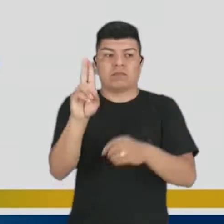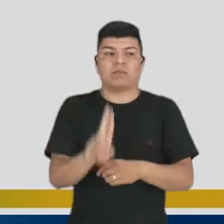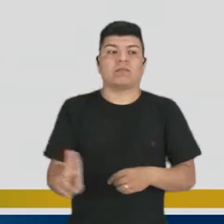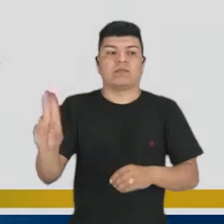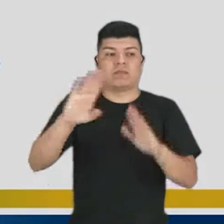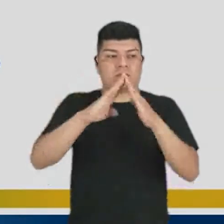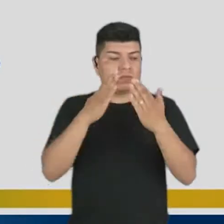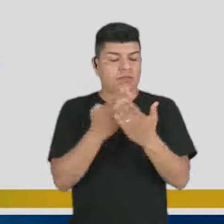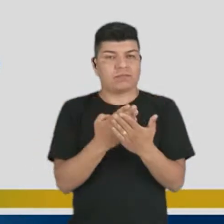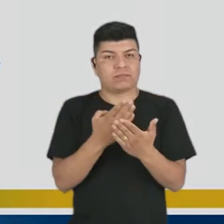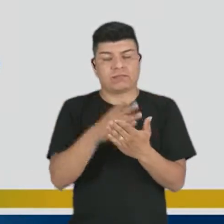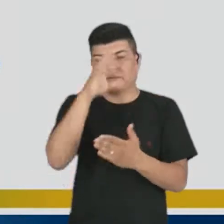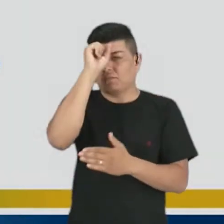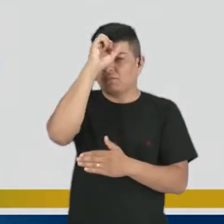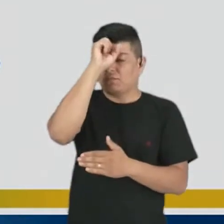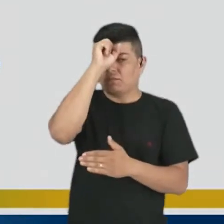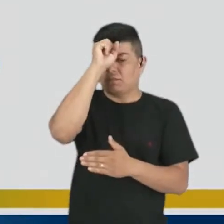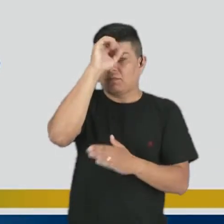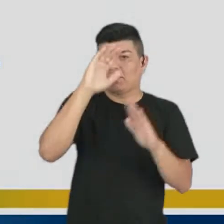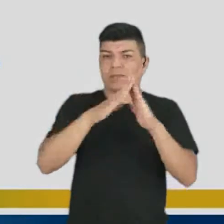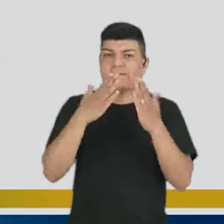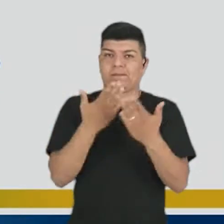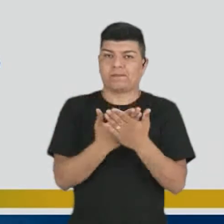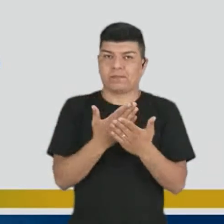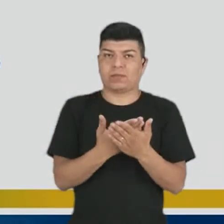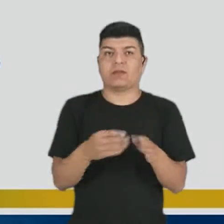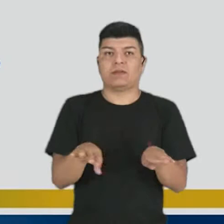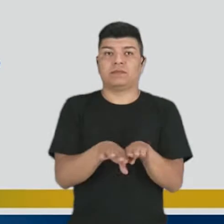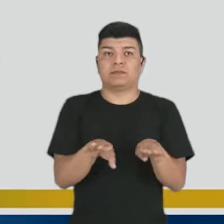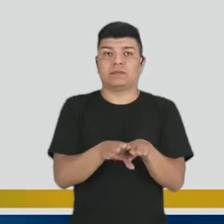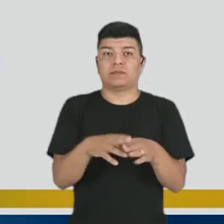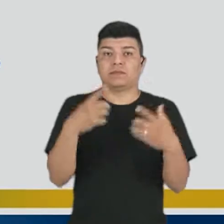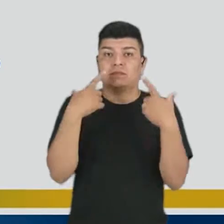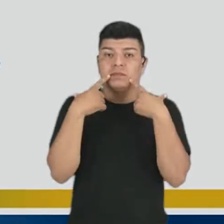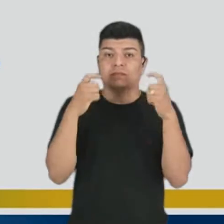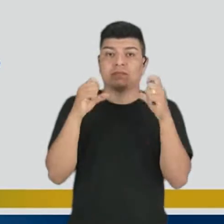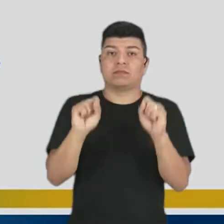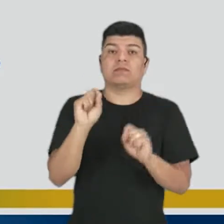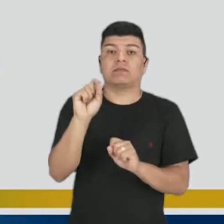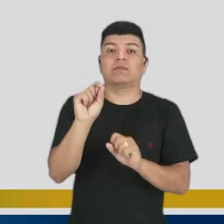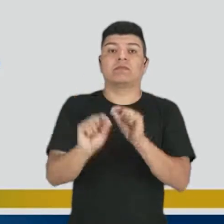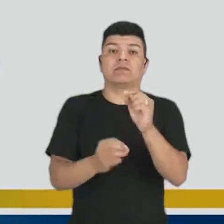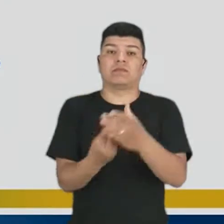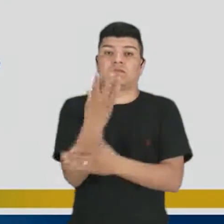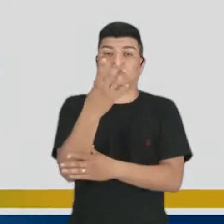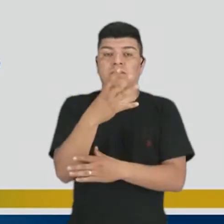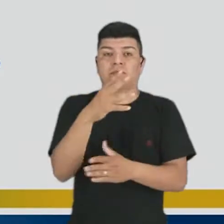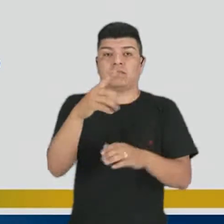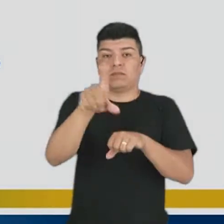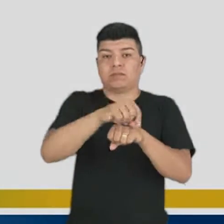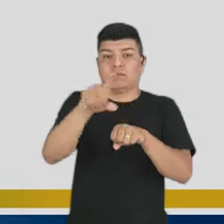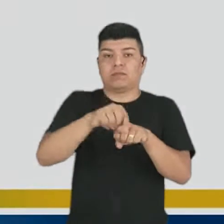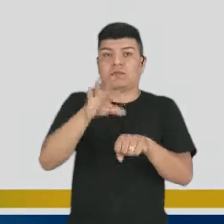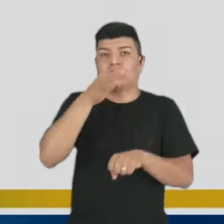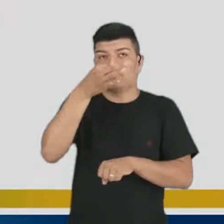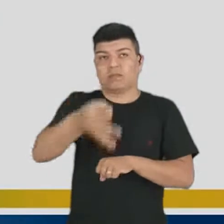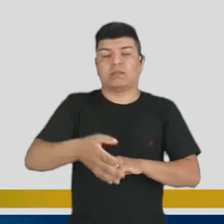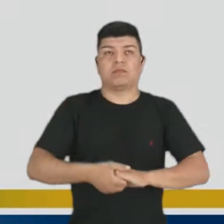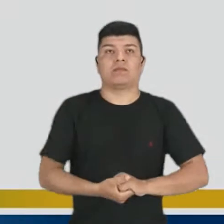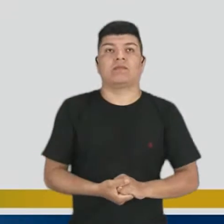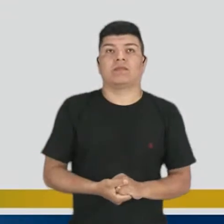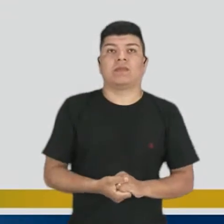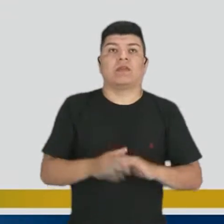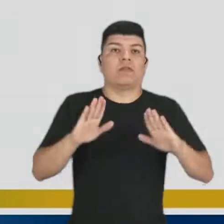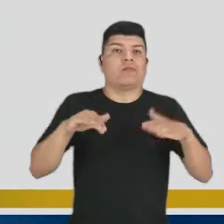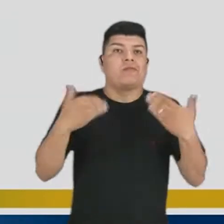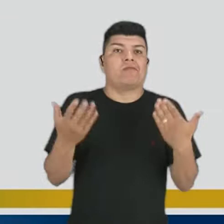na escola, que a gente aprende na escola. É com essa linguagem que é produzido o artigo de opinião.